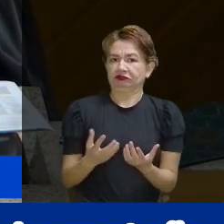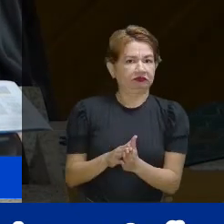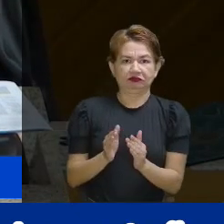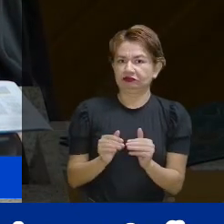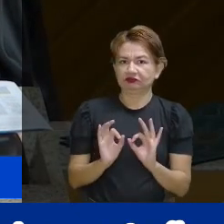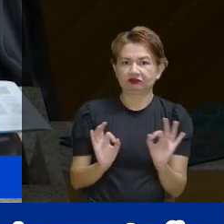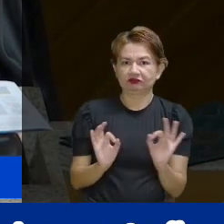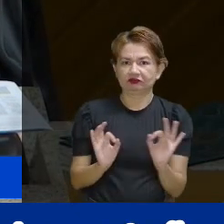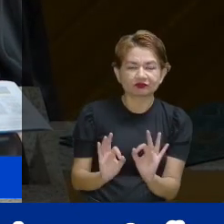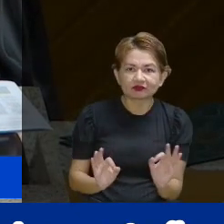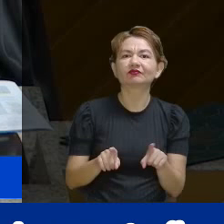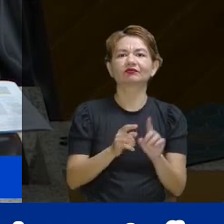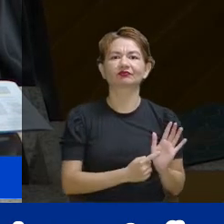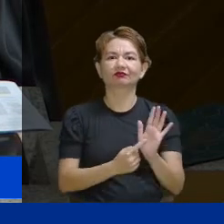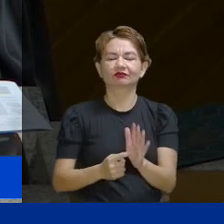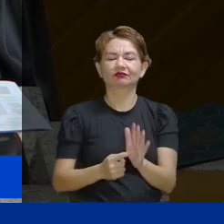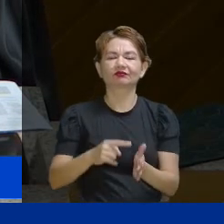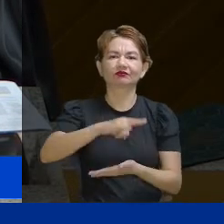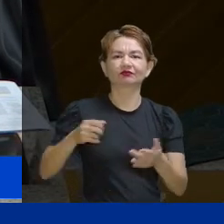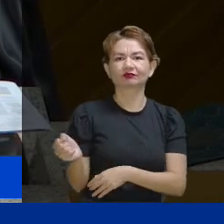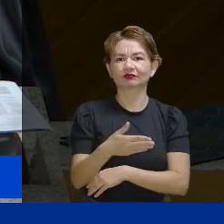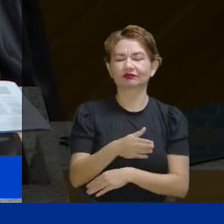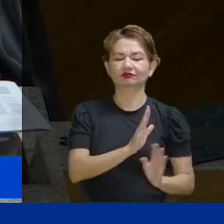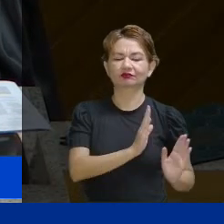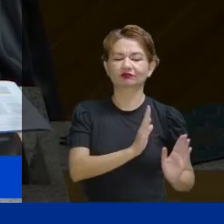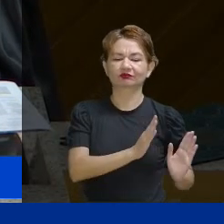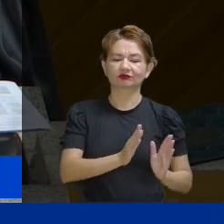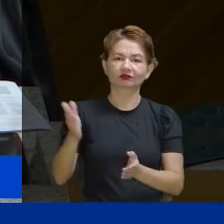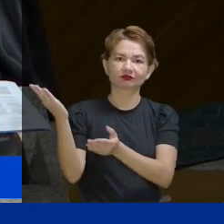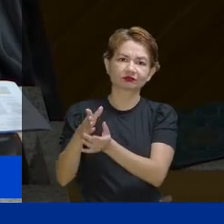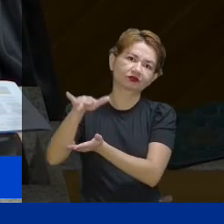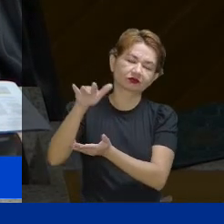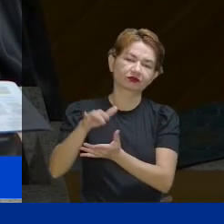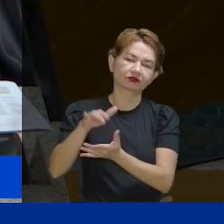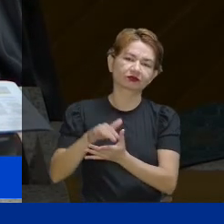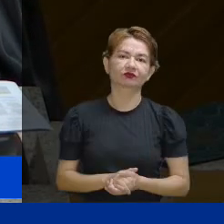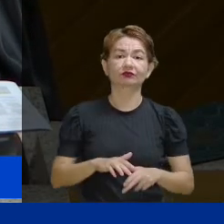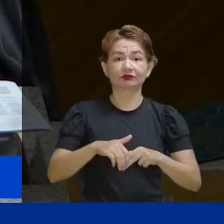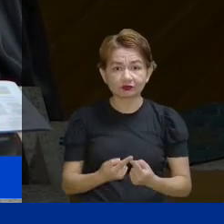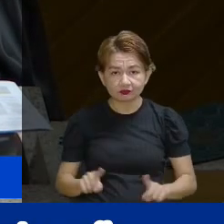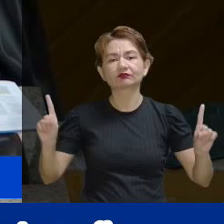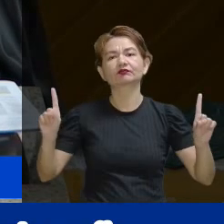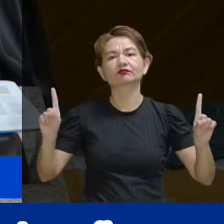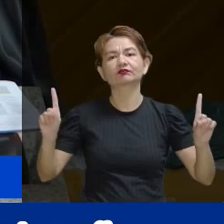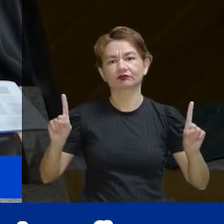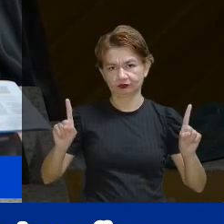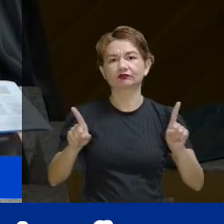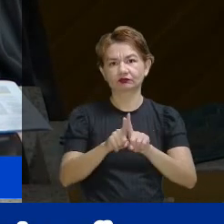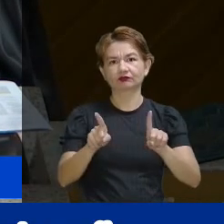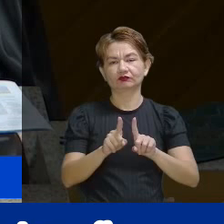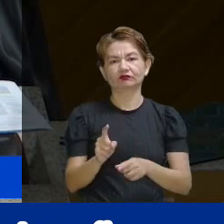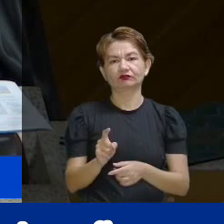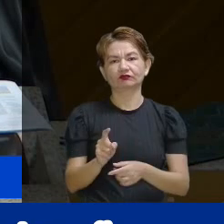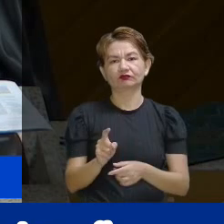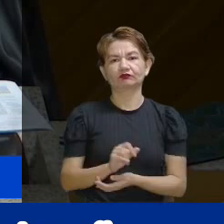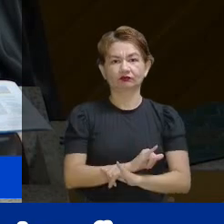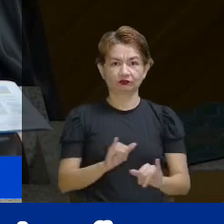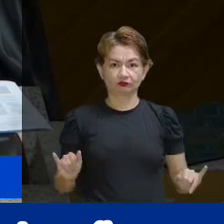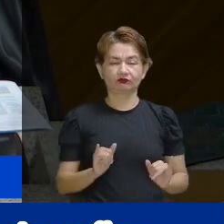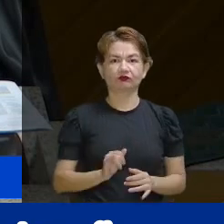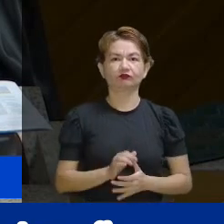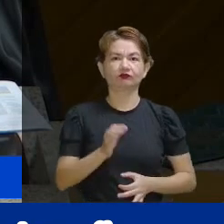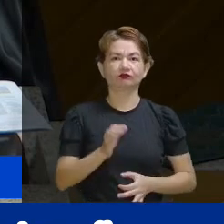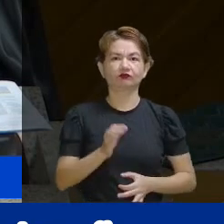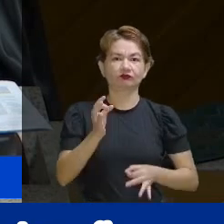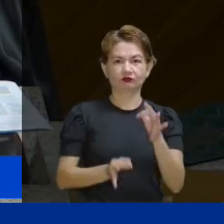prova e tampouco apresentou documentação nova no decorrer do processo. Contudo, eu quero deixar registrado que durante o